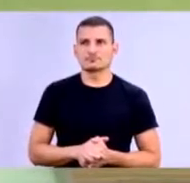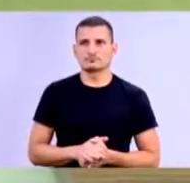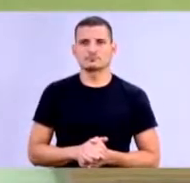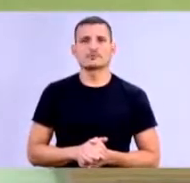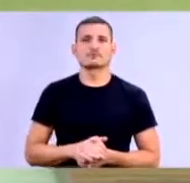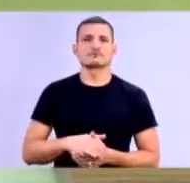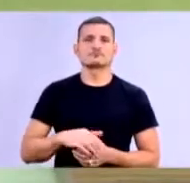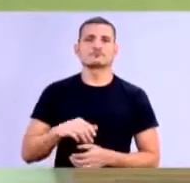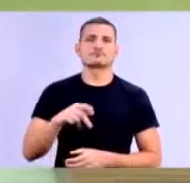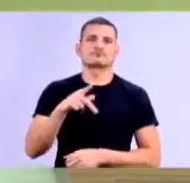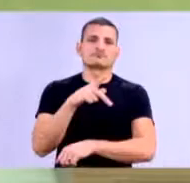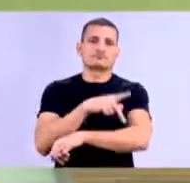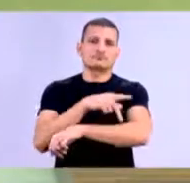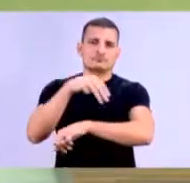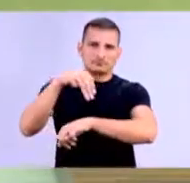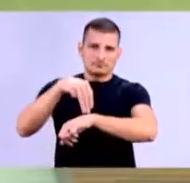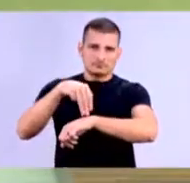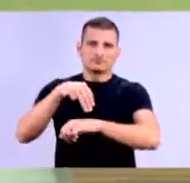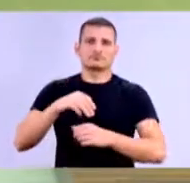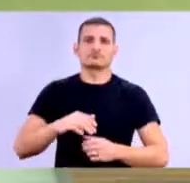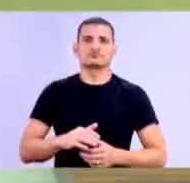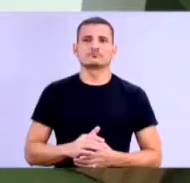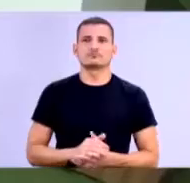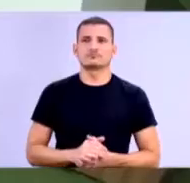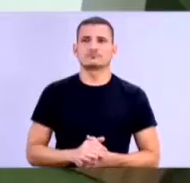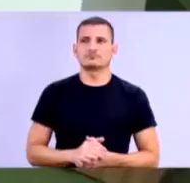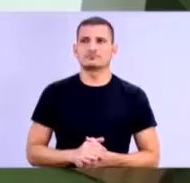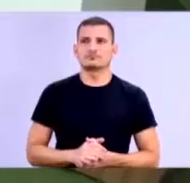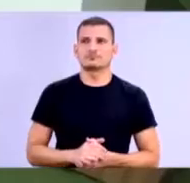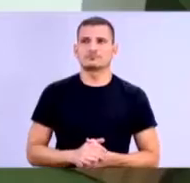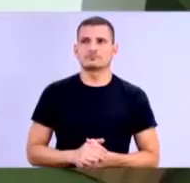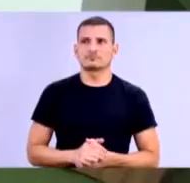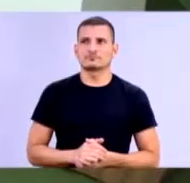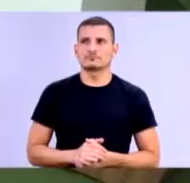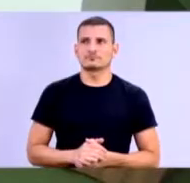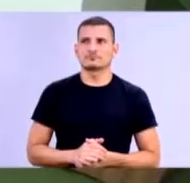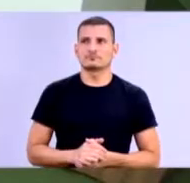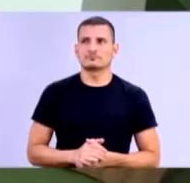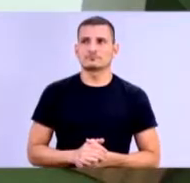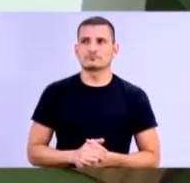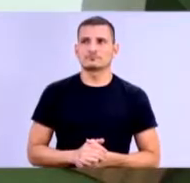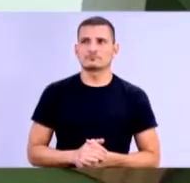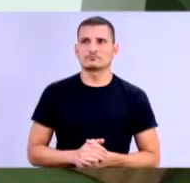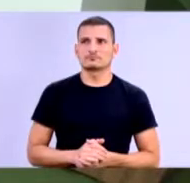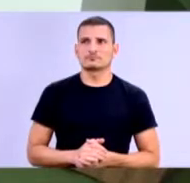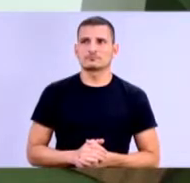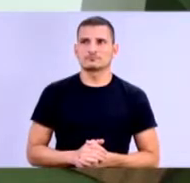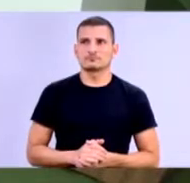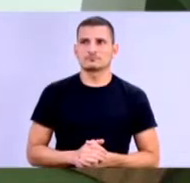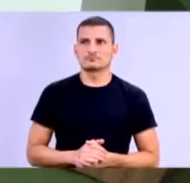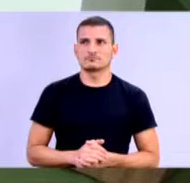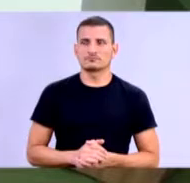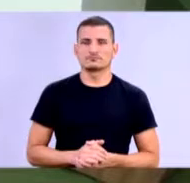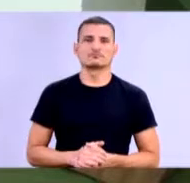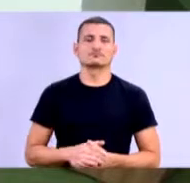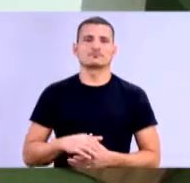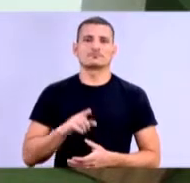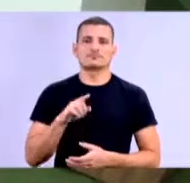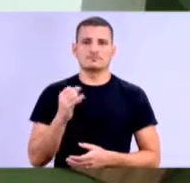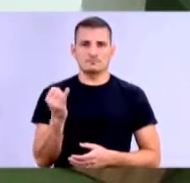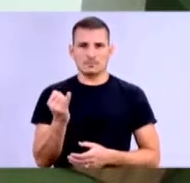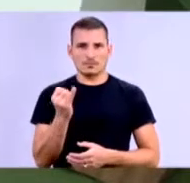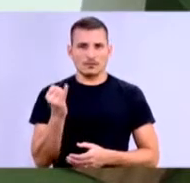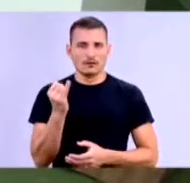Presidente Médici. Exterior todo bombando. Isso, exatamente. E falar que isso é realmente muito importante.